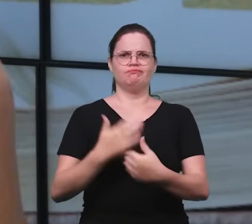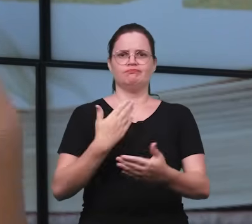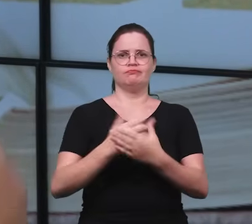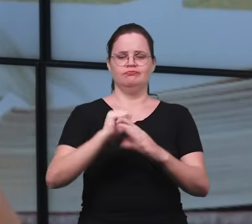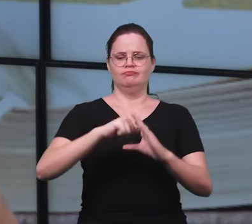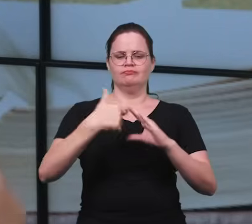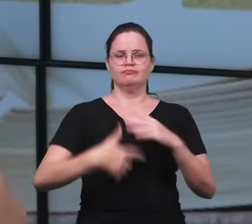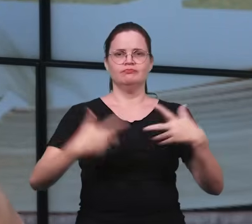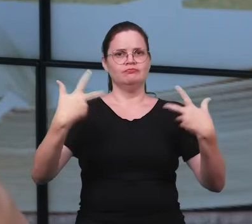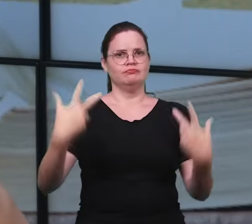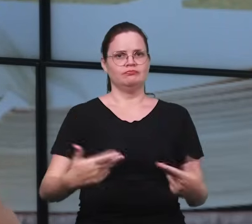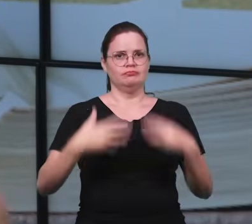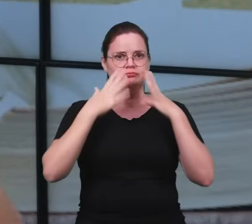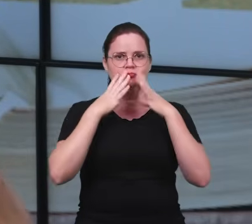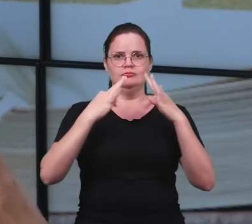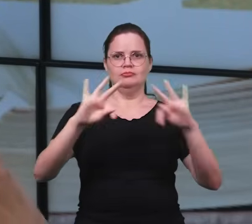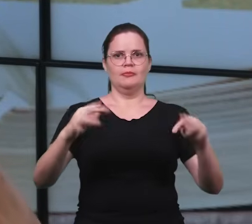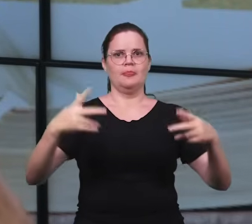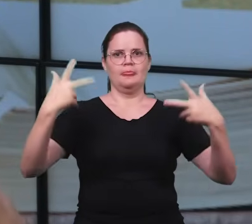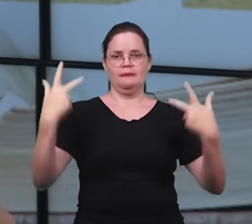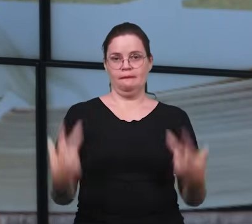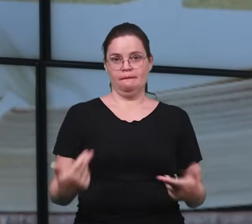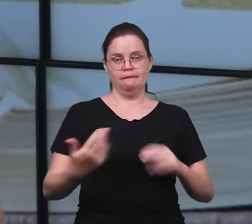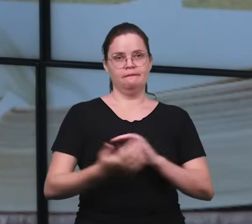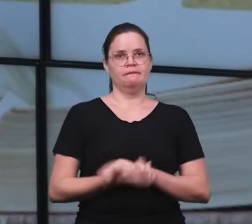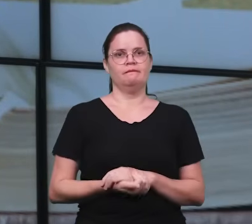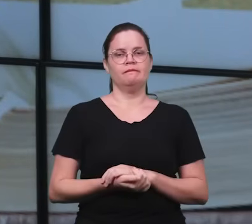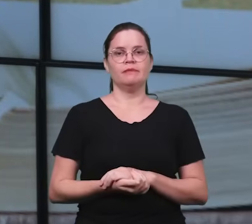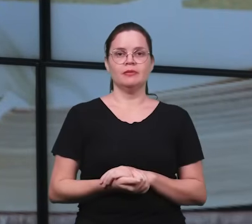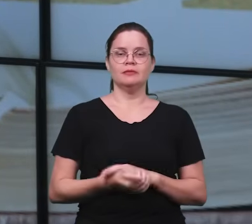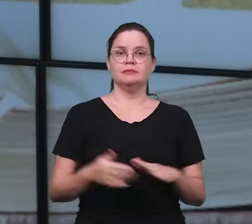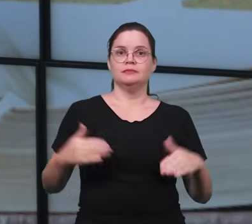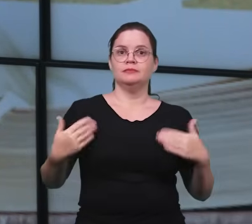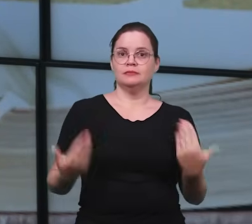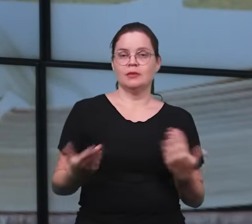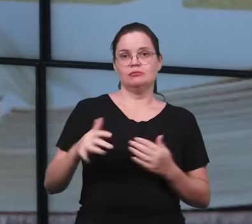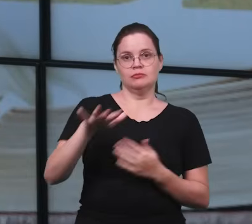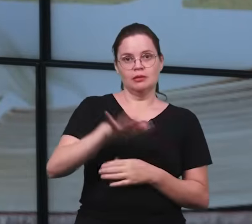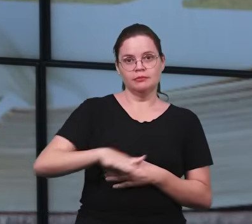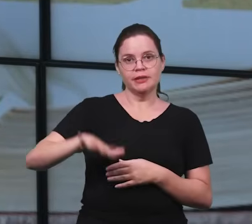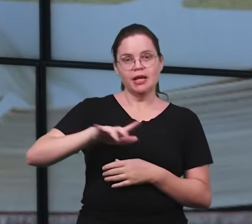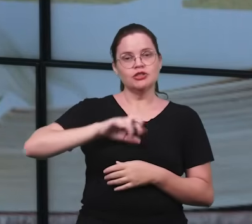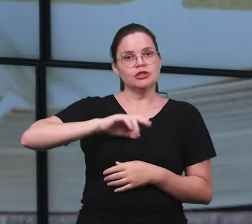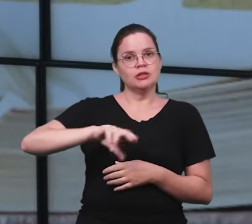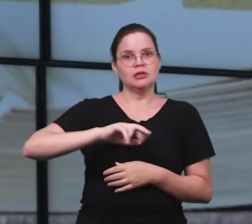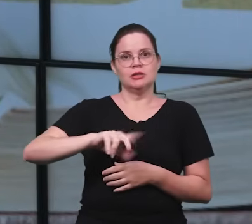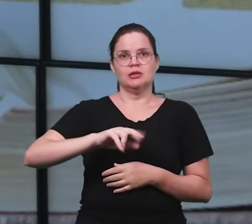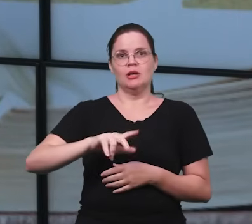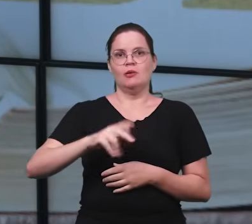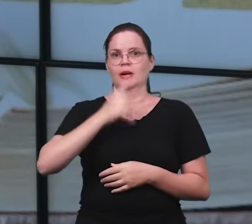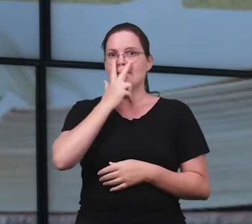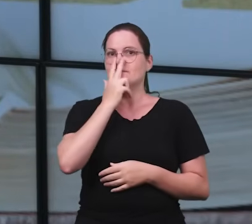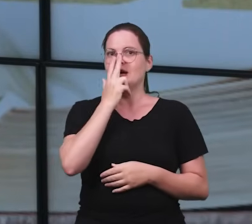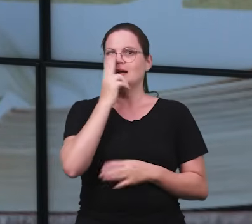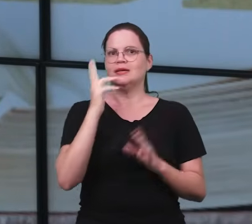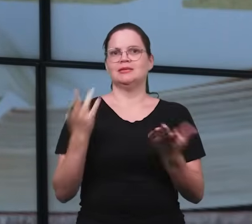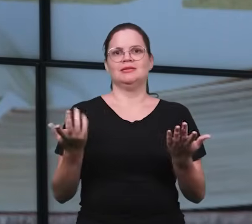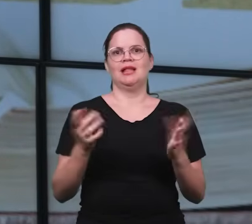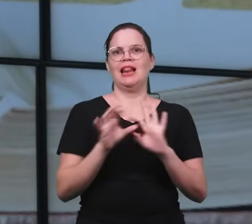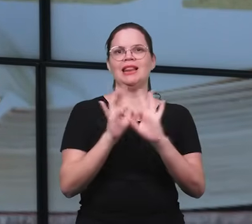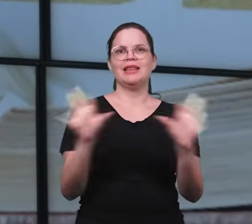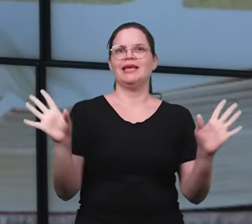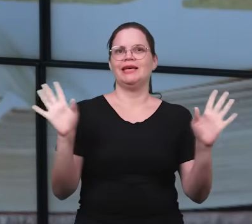características, a mesma virtude está presente nela. Então, num ambiente que não é controlado, ou seja, quando alguém chega